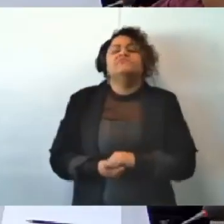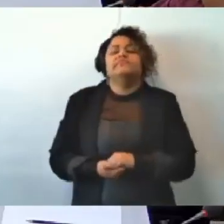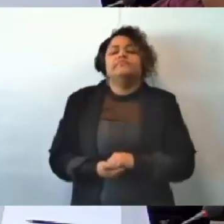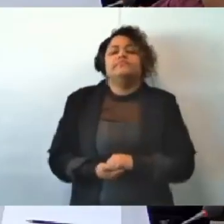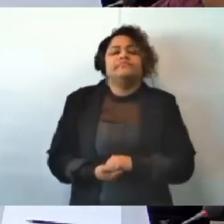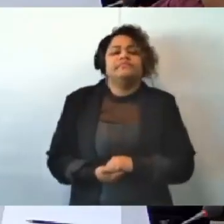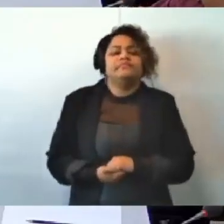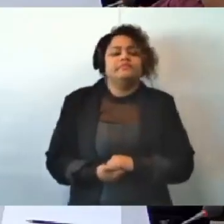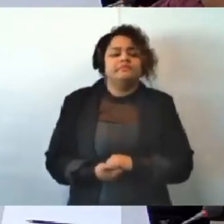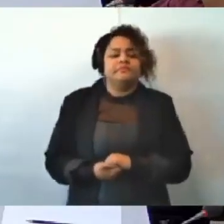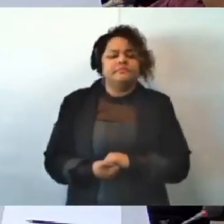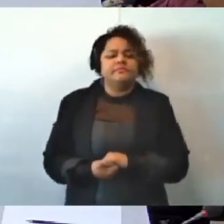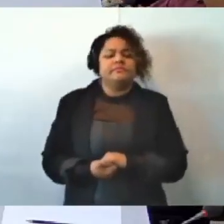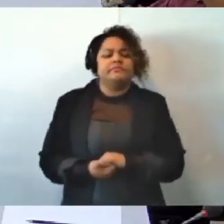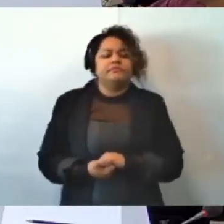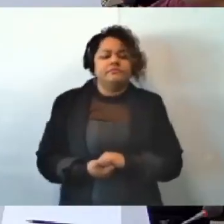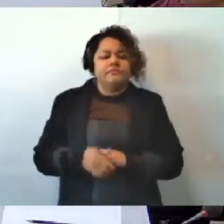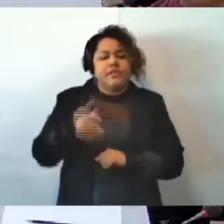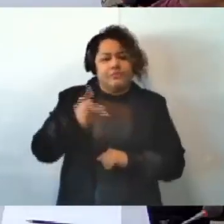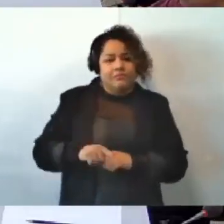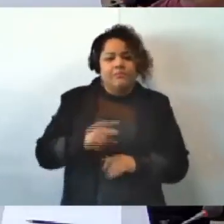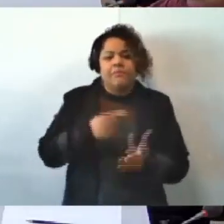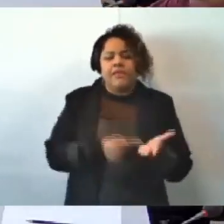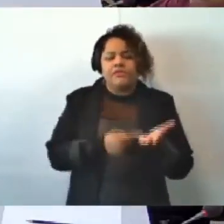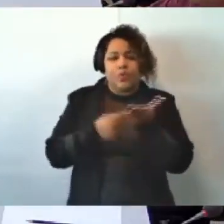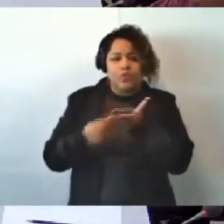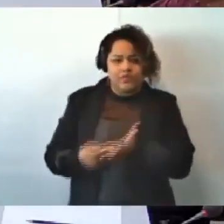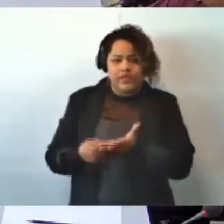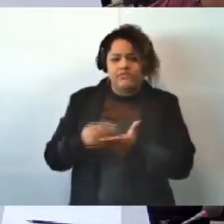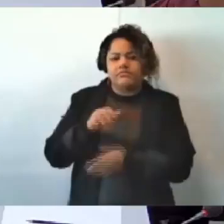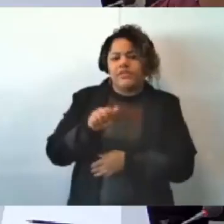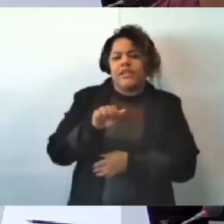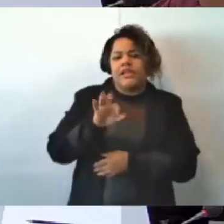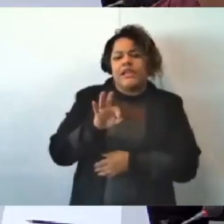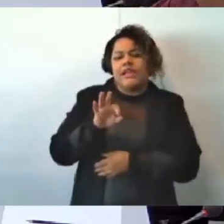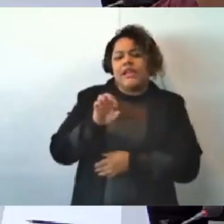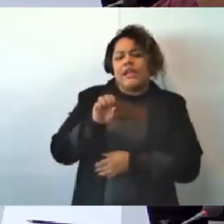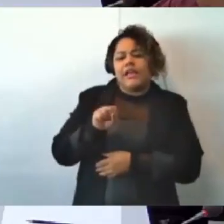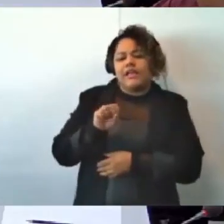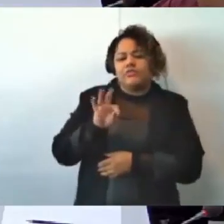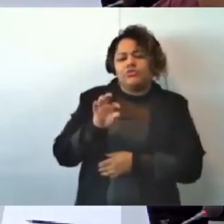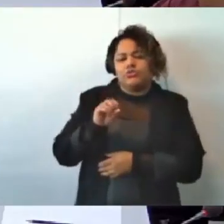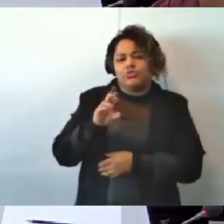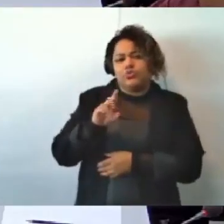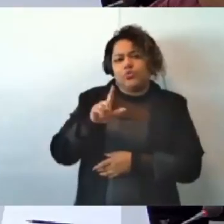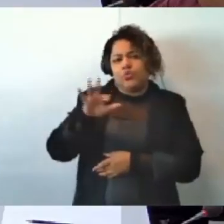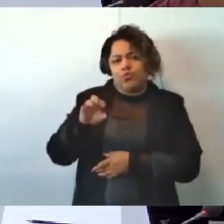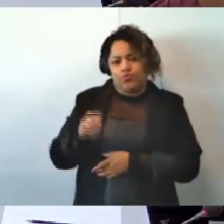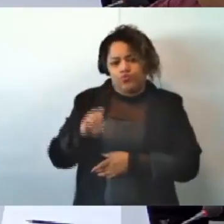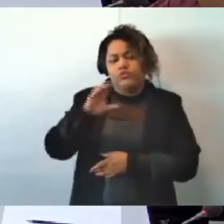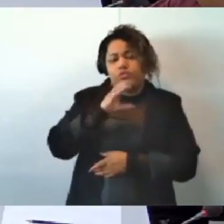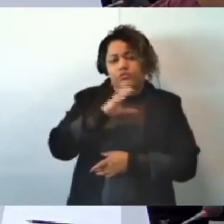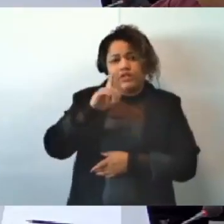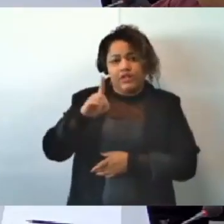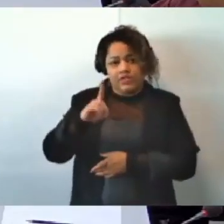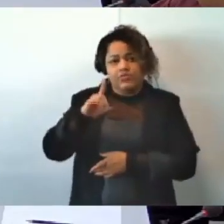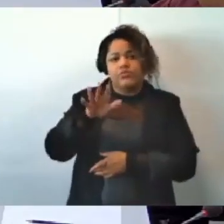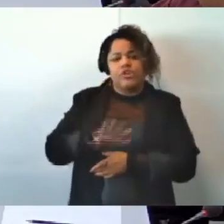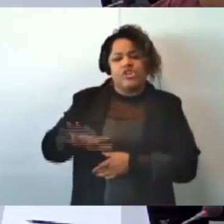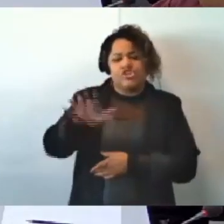Temos mais convidados aqui. Astolfo José da Costa Júnior, coordenador de atendimento regional